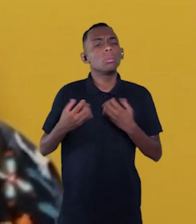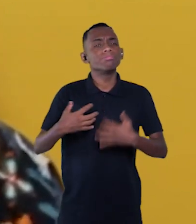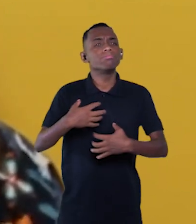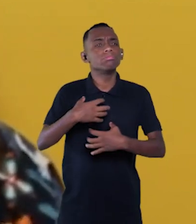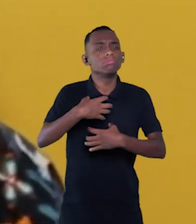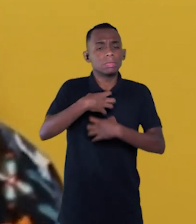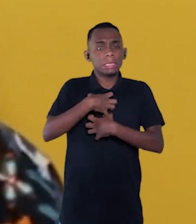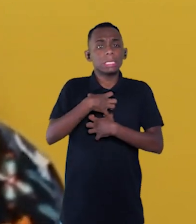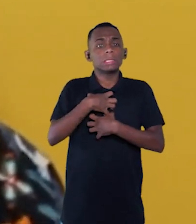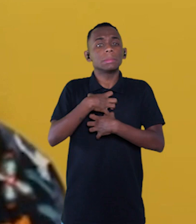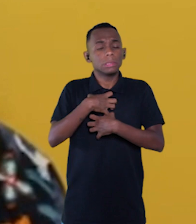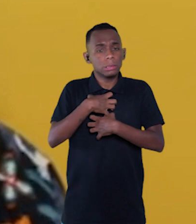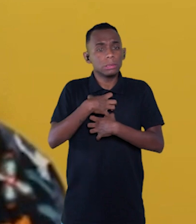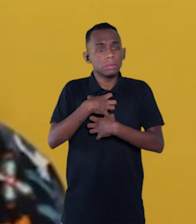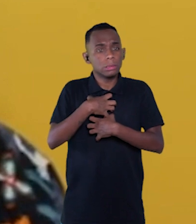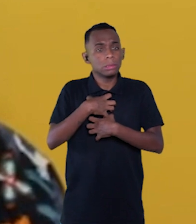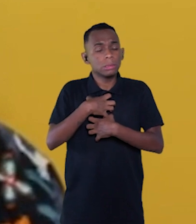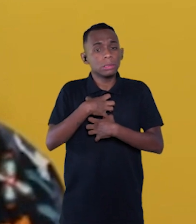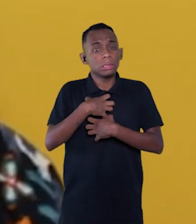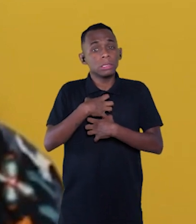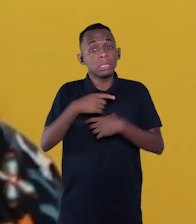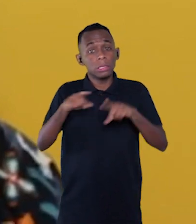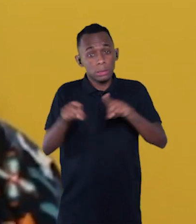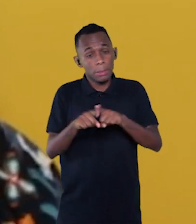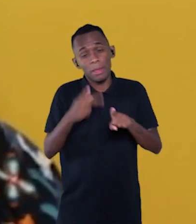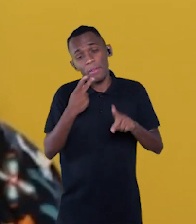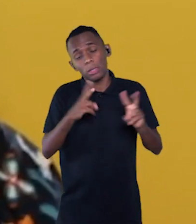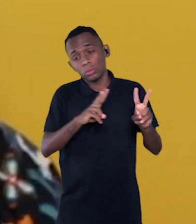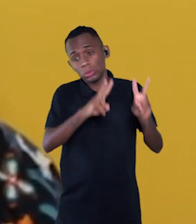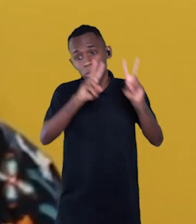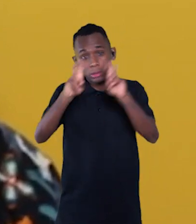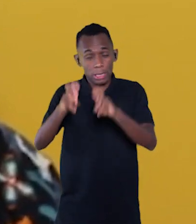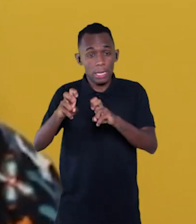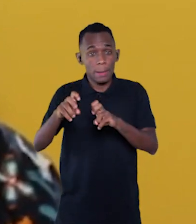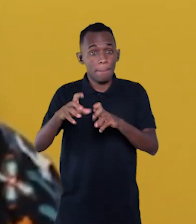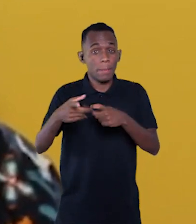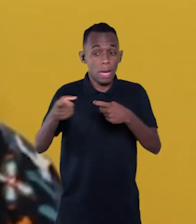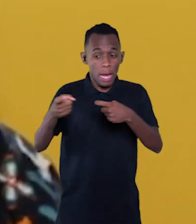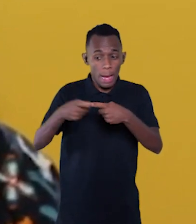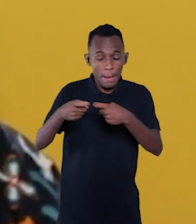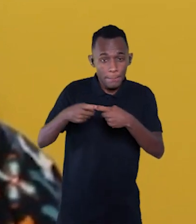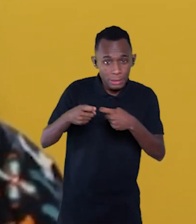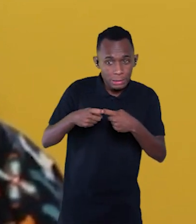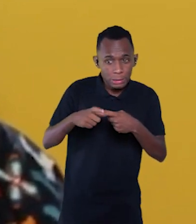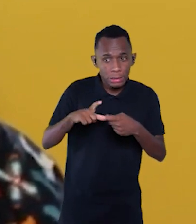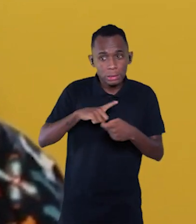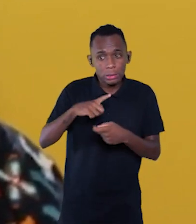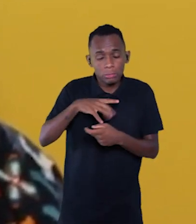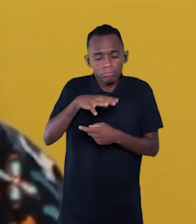desse sentimento, e ao mesmo tempo você fala ali também que a medicina tem um cheiro, né?